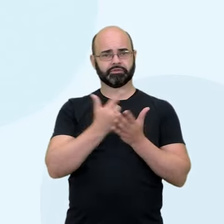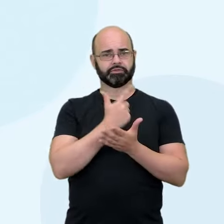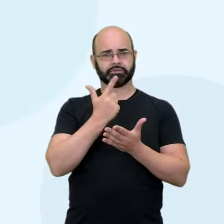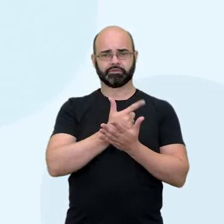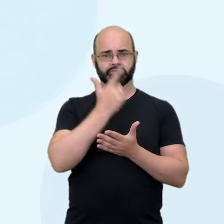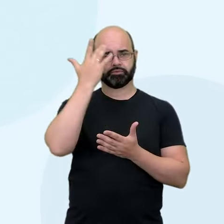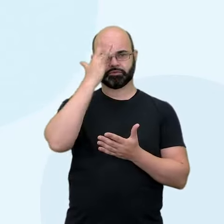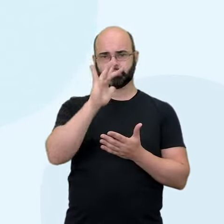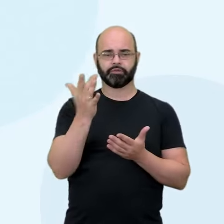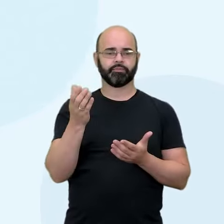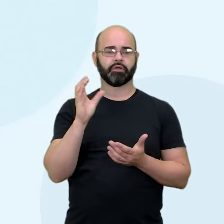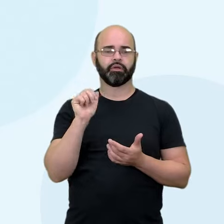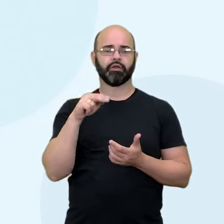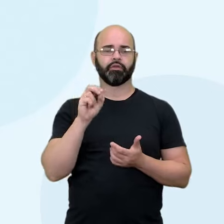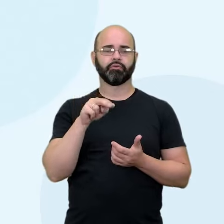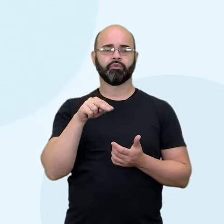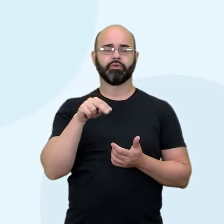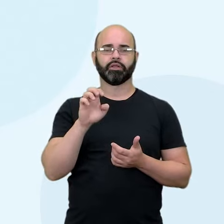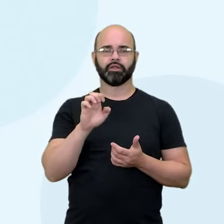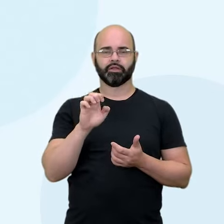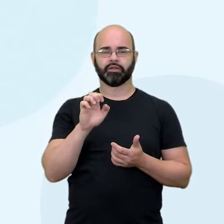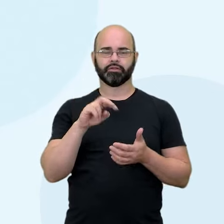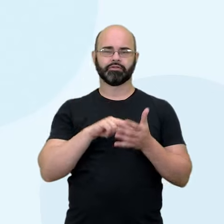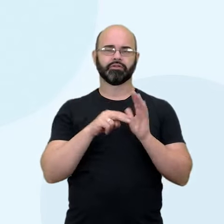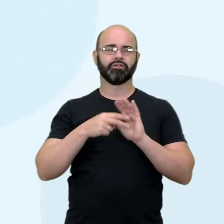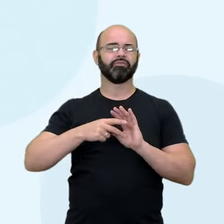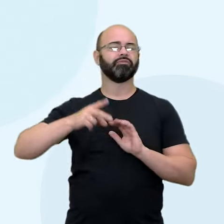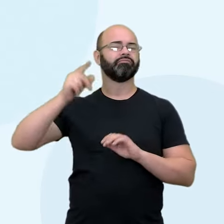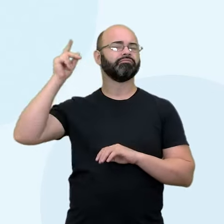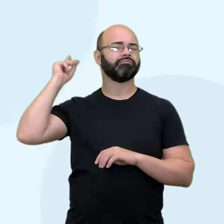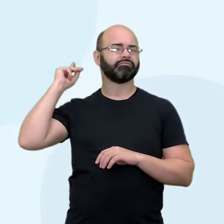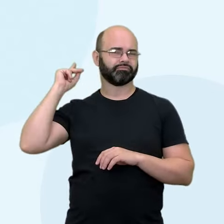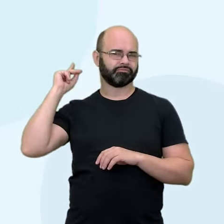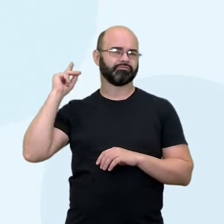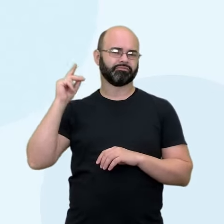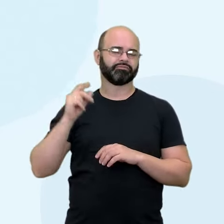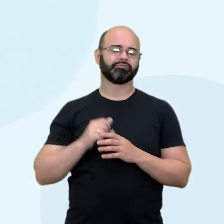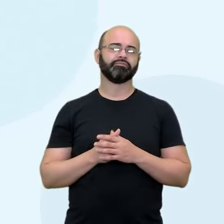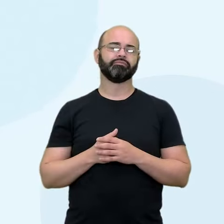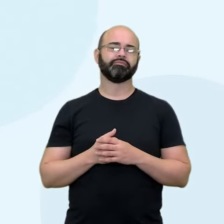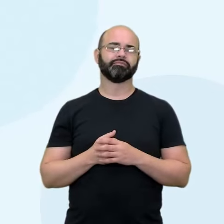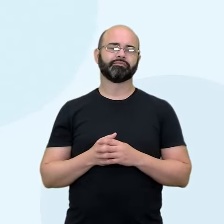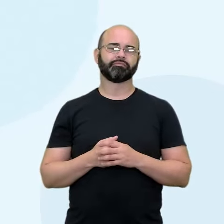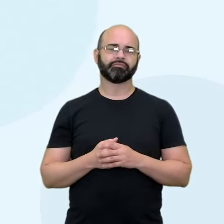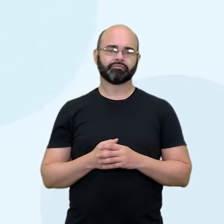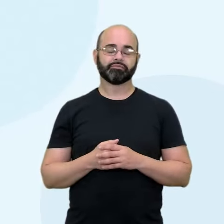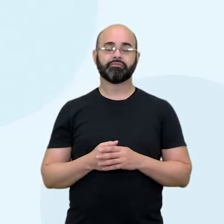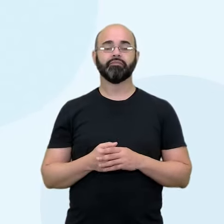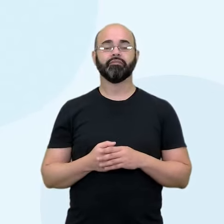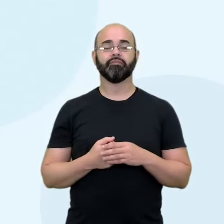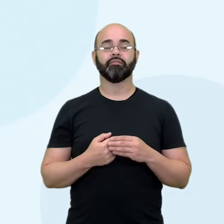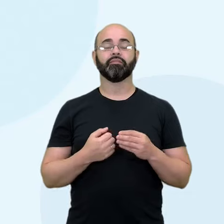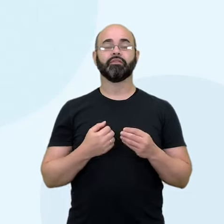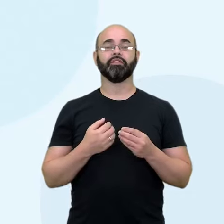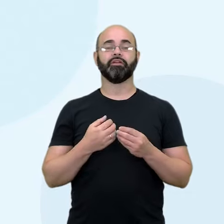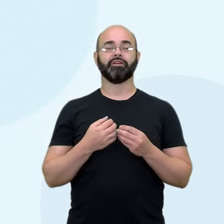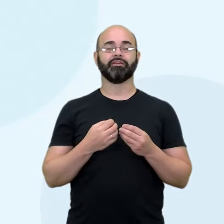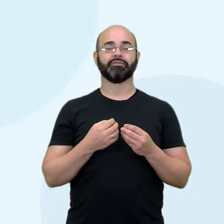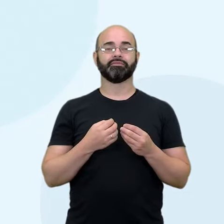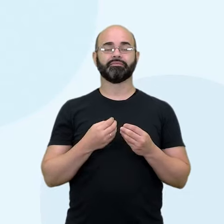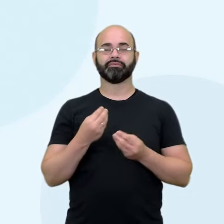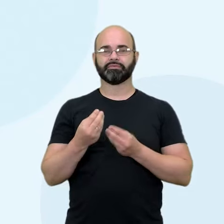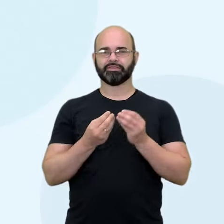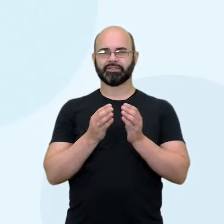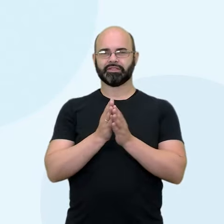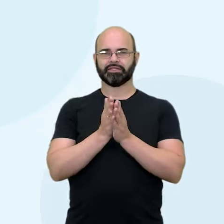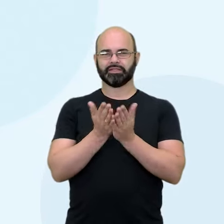aprendi. Cânone literário são os clássicos, aqueles livros que são lidos na escola, que são os livros que escolhidos por alguns como os livros